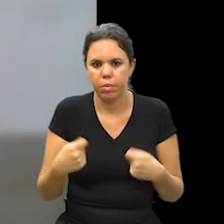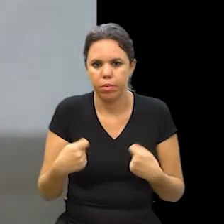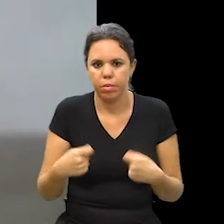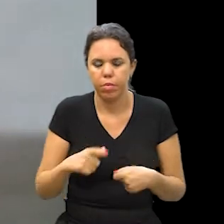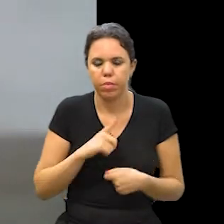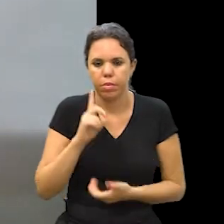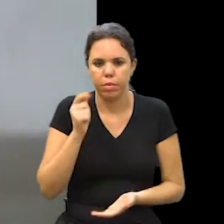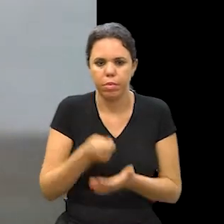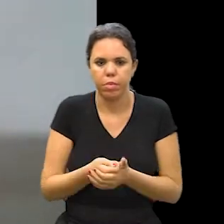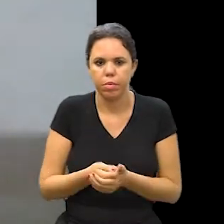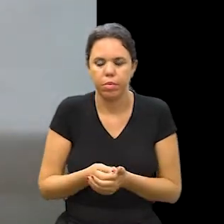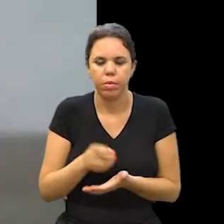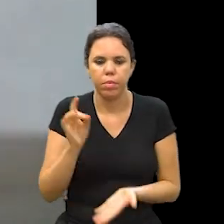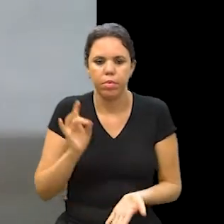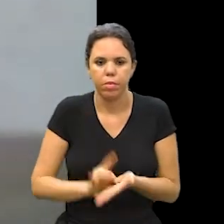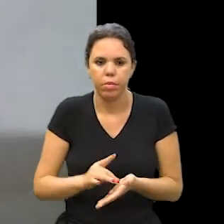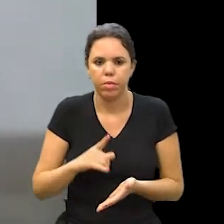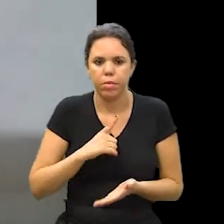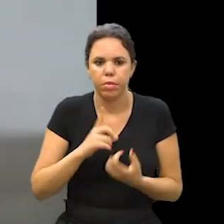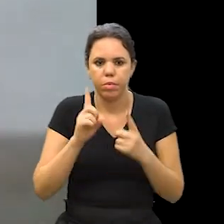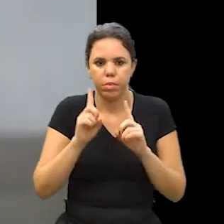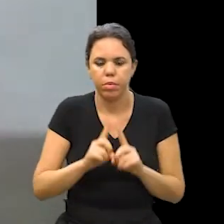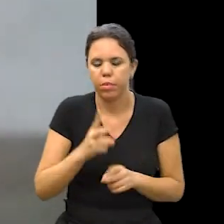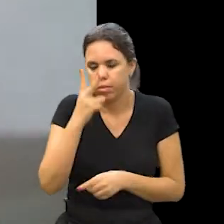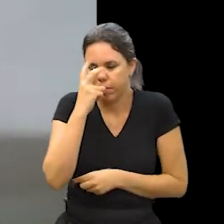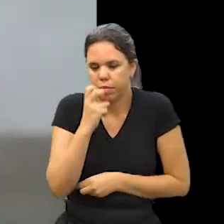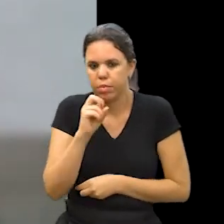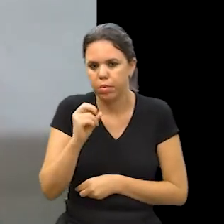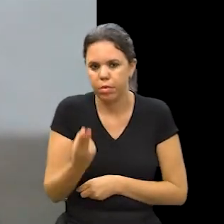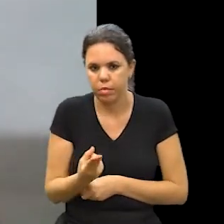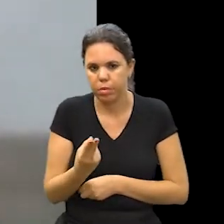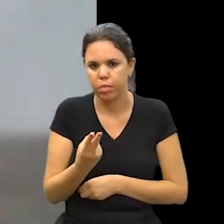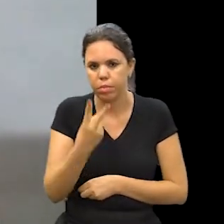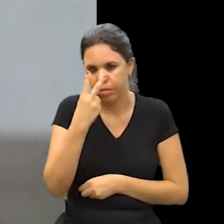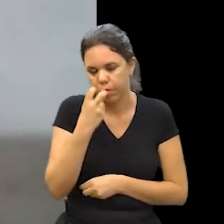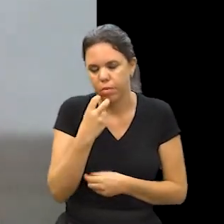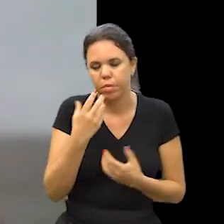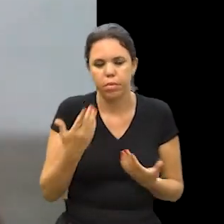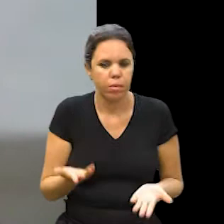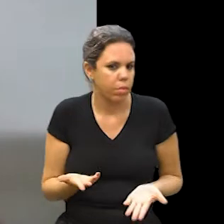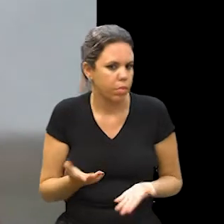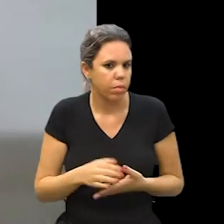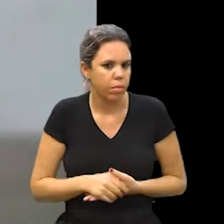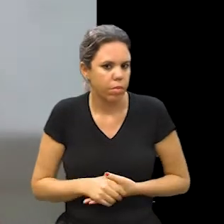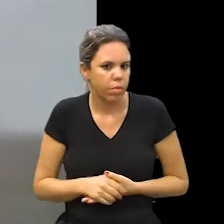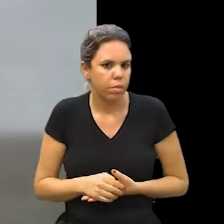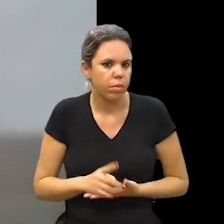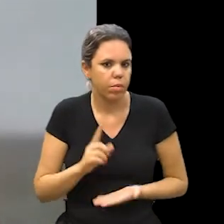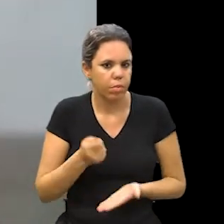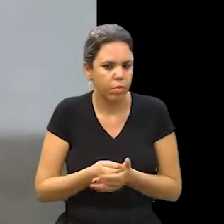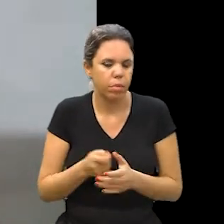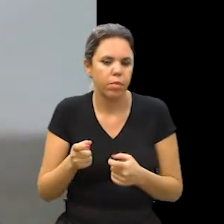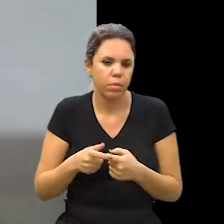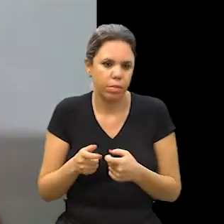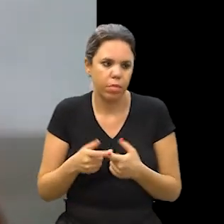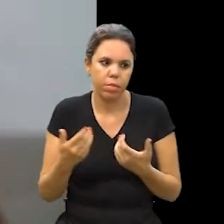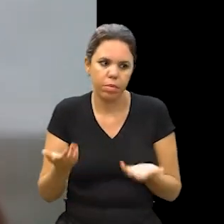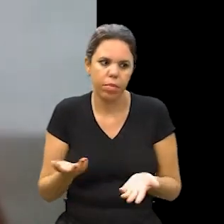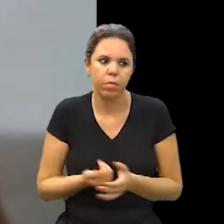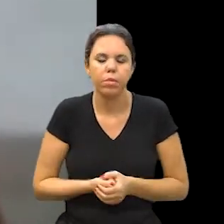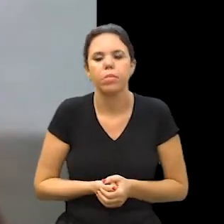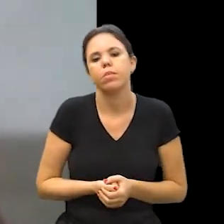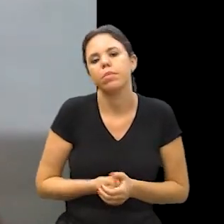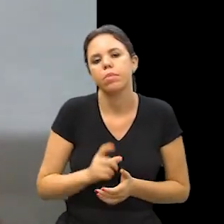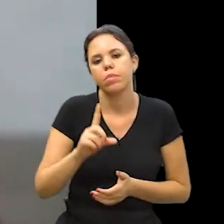ter garantias de que ela realmente tem uma deficiência visual ou uma cegueira, né? E isso quem vai nos garantir é o médico.